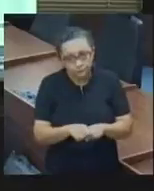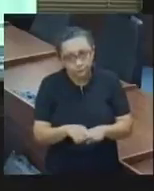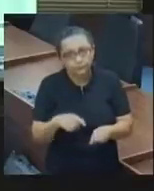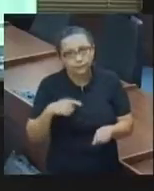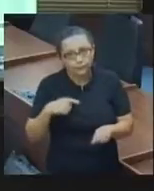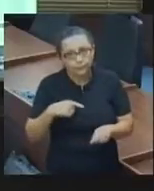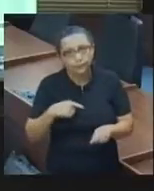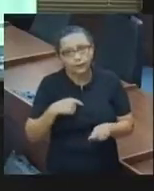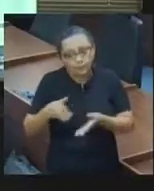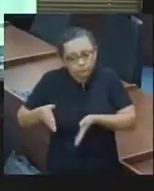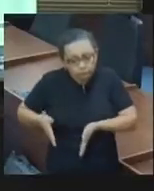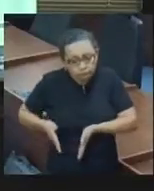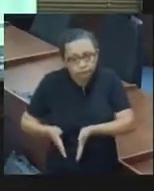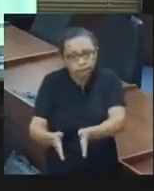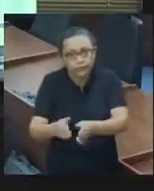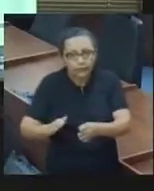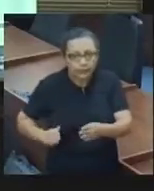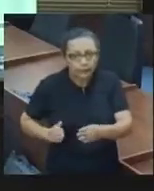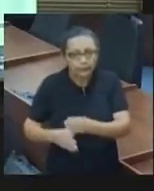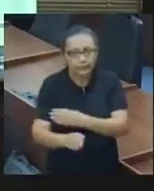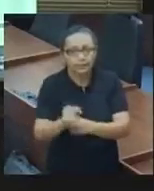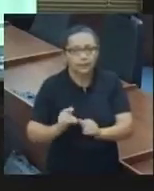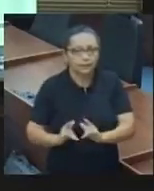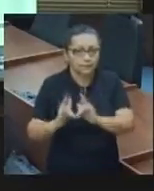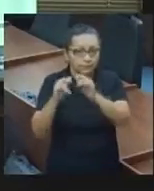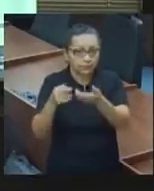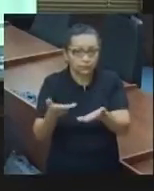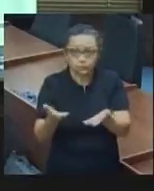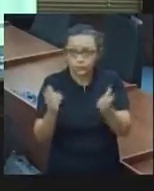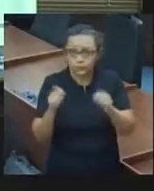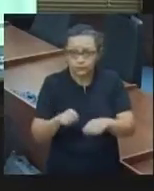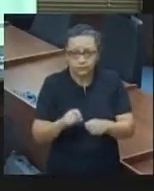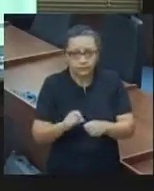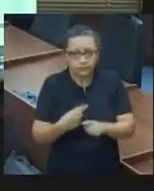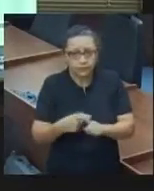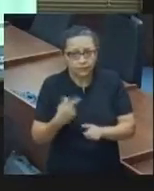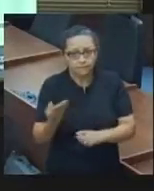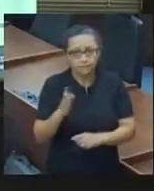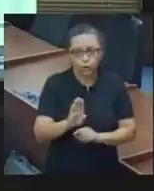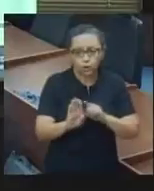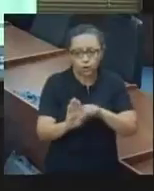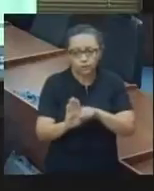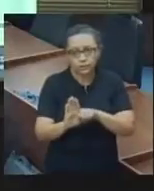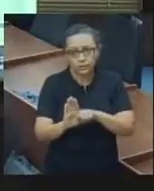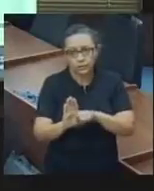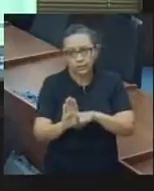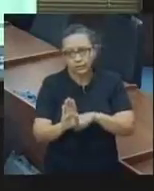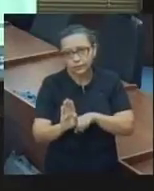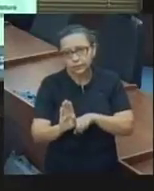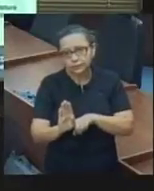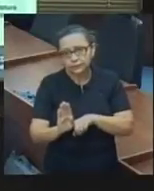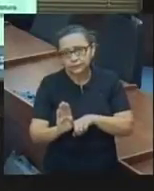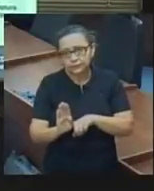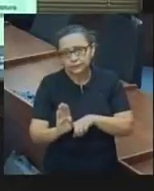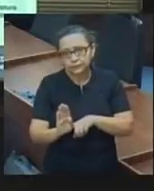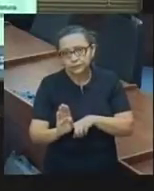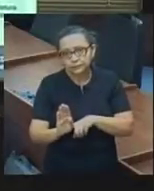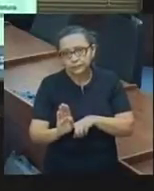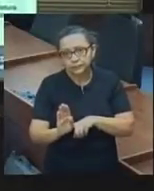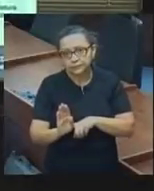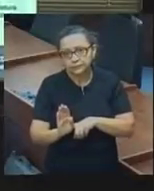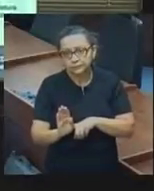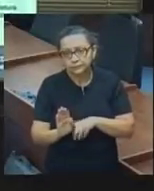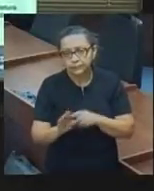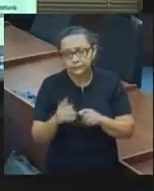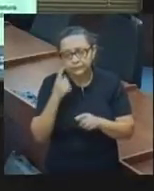apartamentos então não tinha como fazer isso que tem uma porta e aí